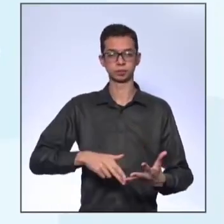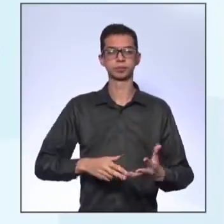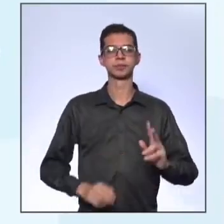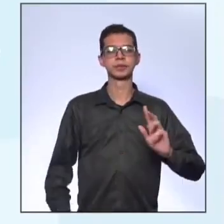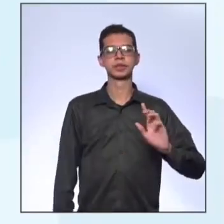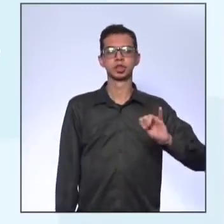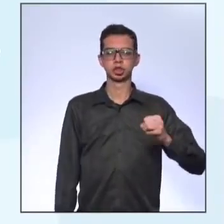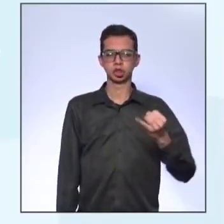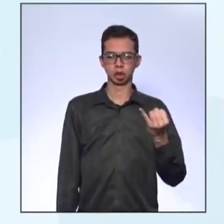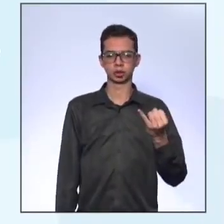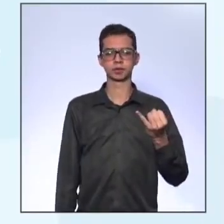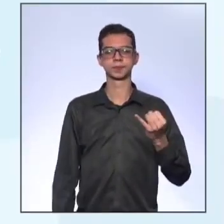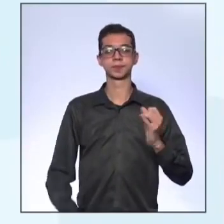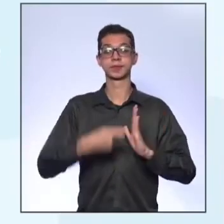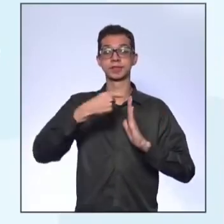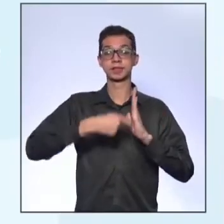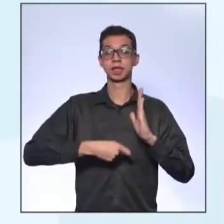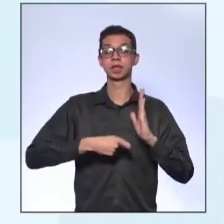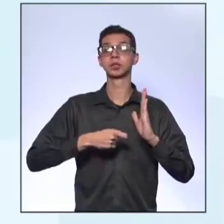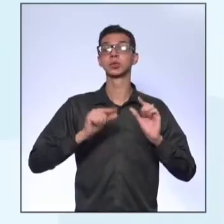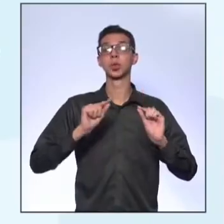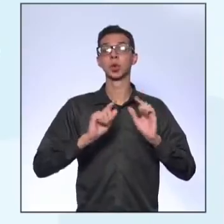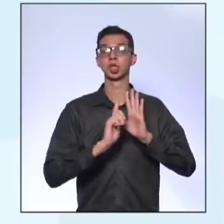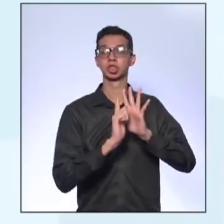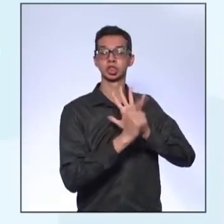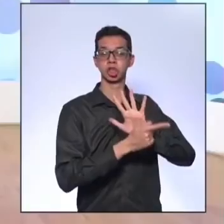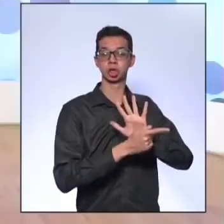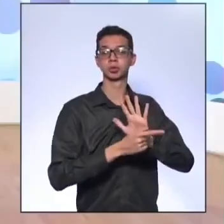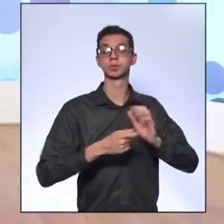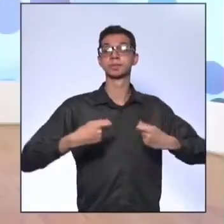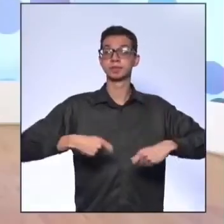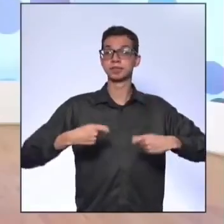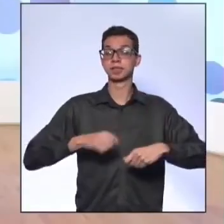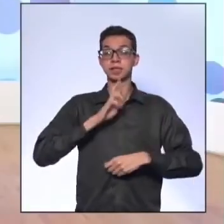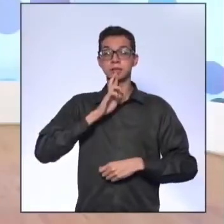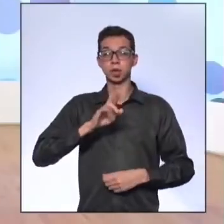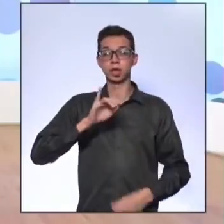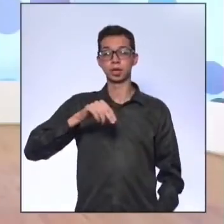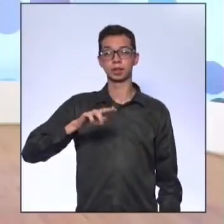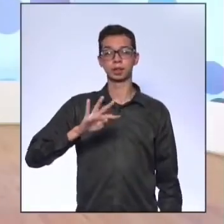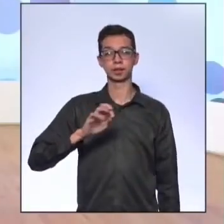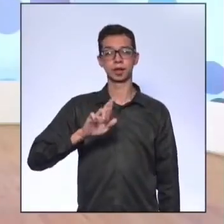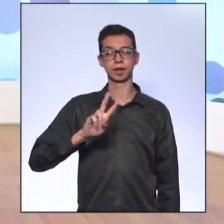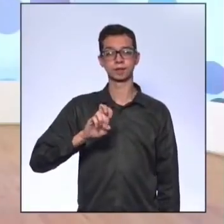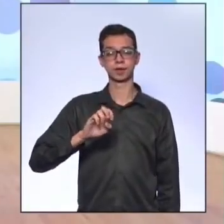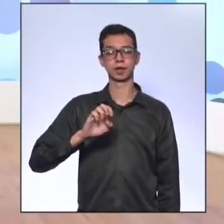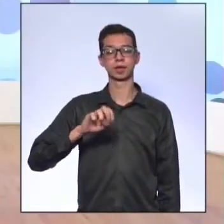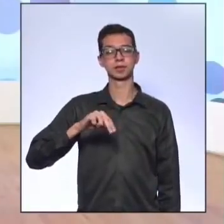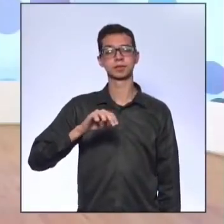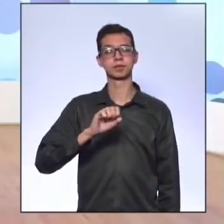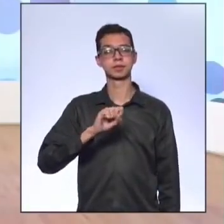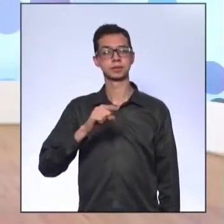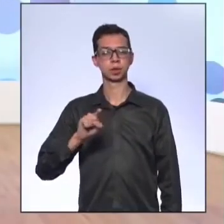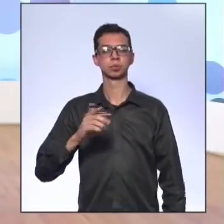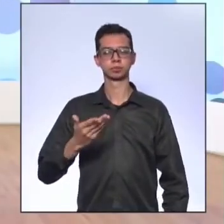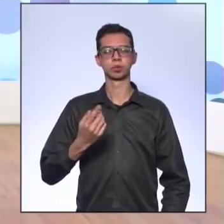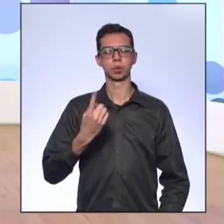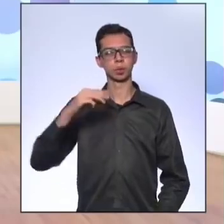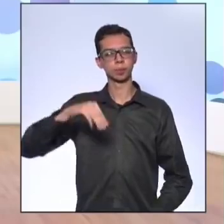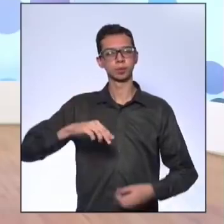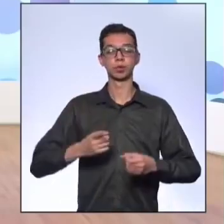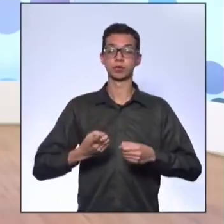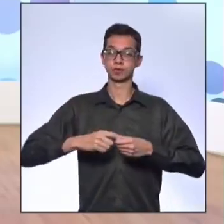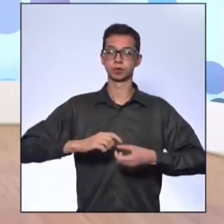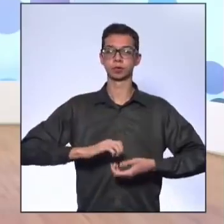de intervenção. Vamos lá e mais 1 minuto para responder essa daí e a gente já volta com vocês. 1